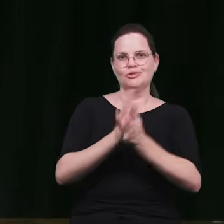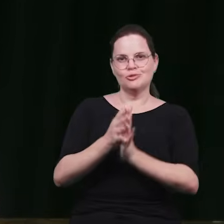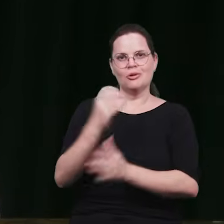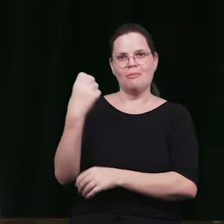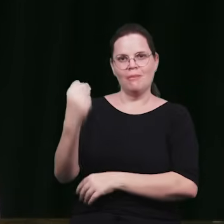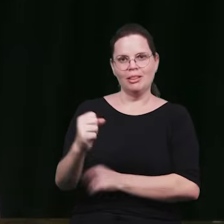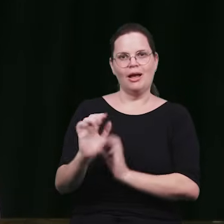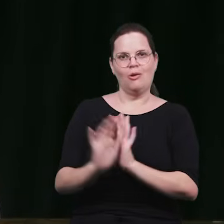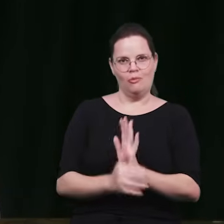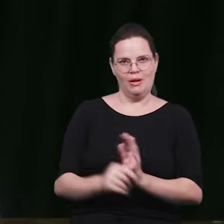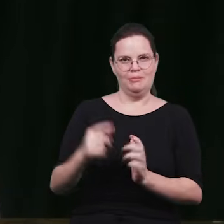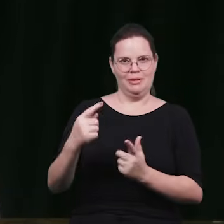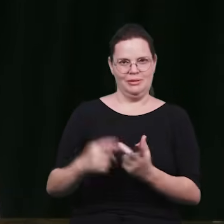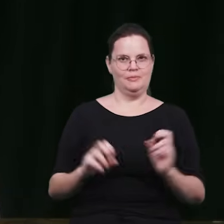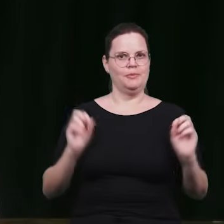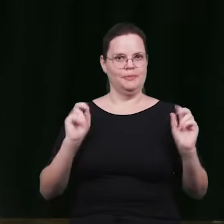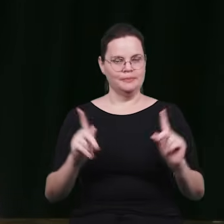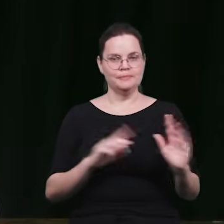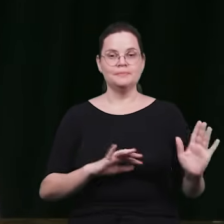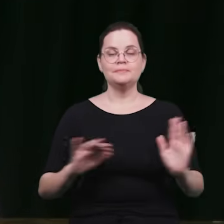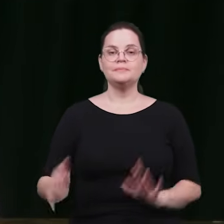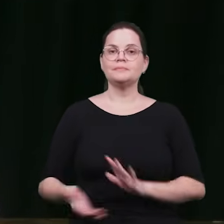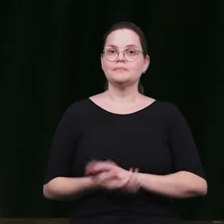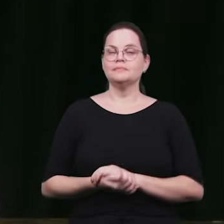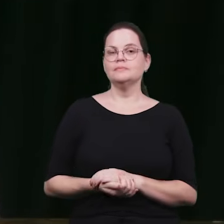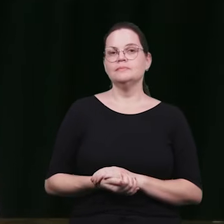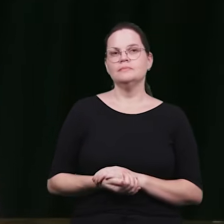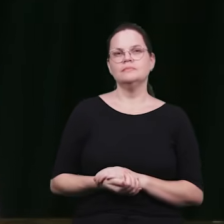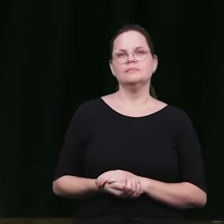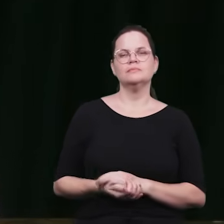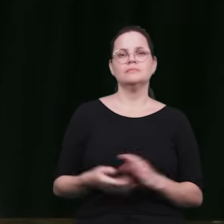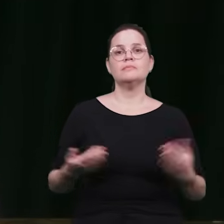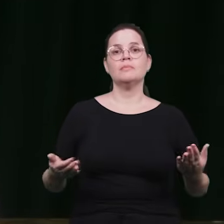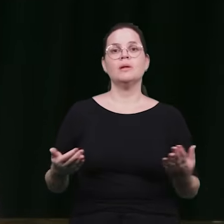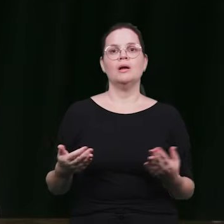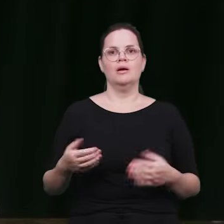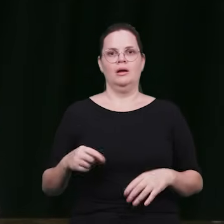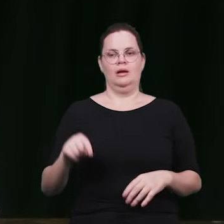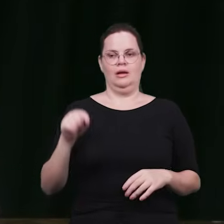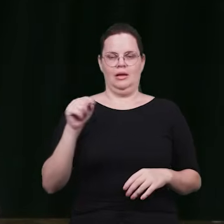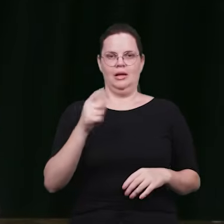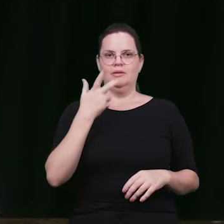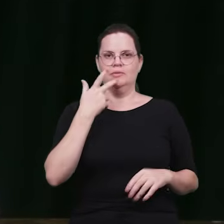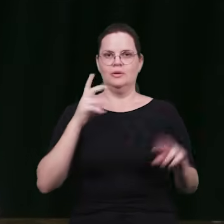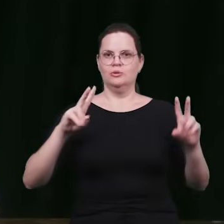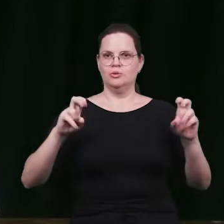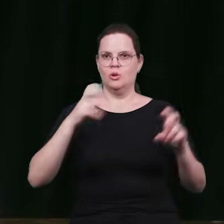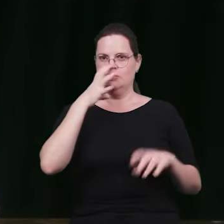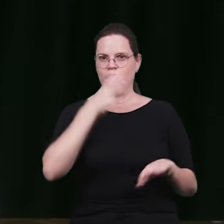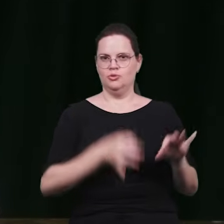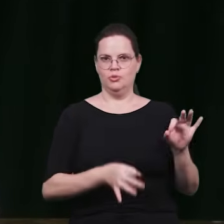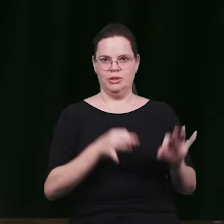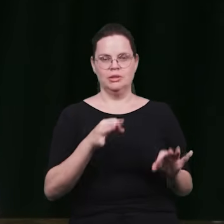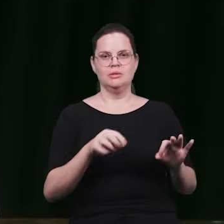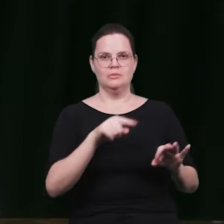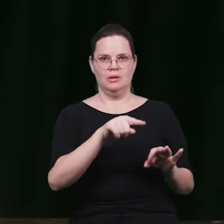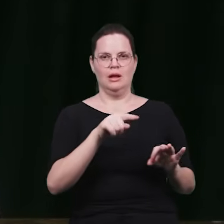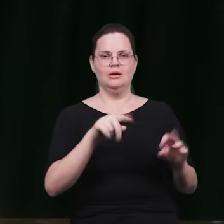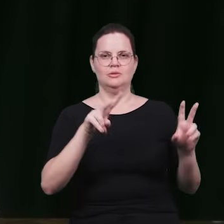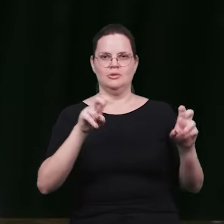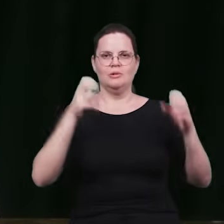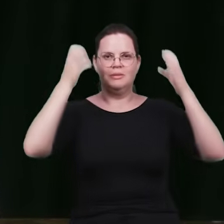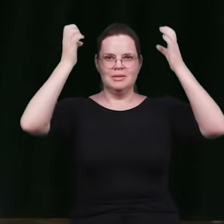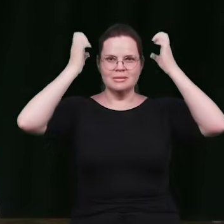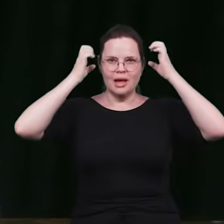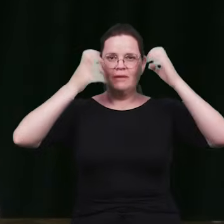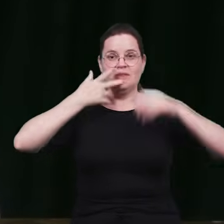mesma maneira que ele falou sobre esse juízo aqui para Esther e sua